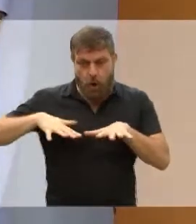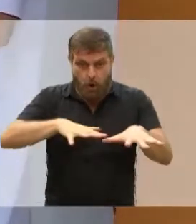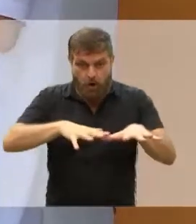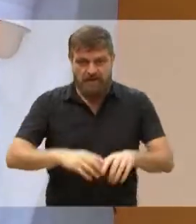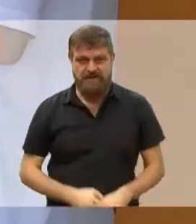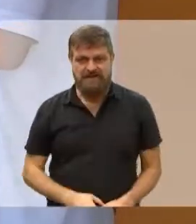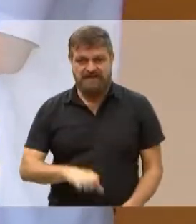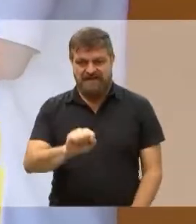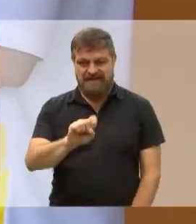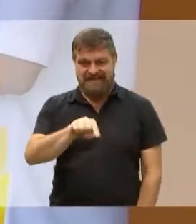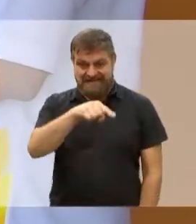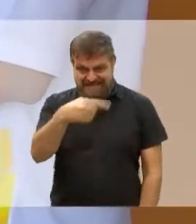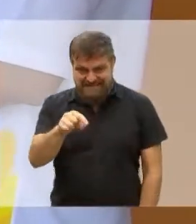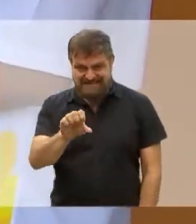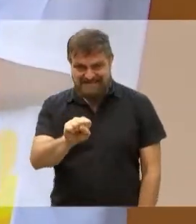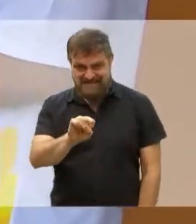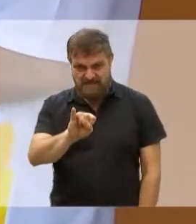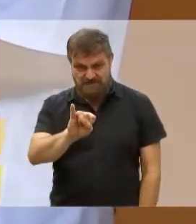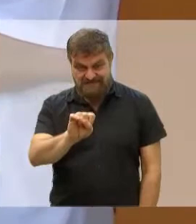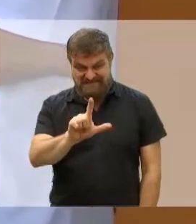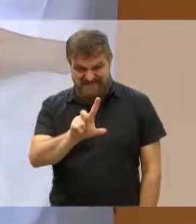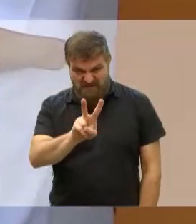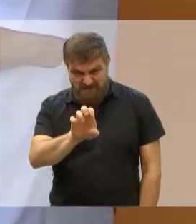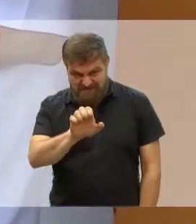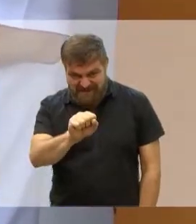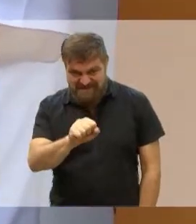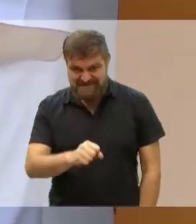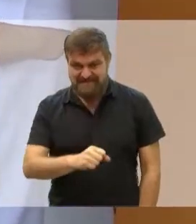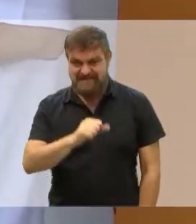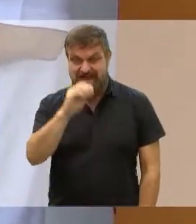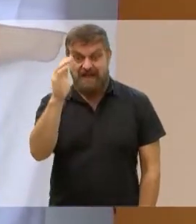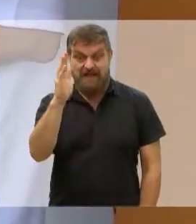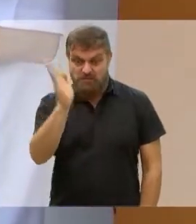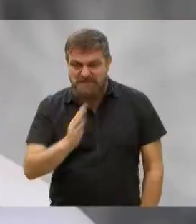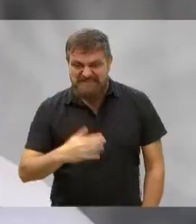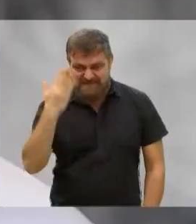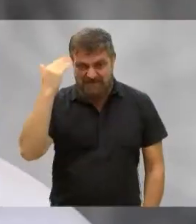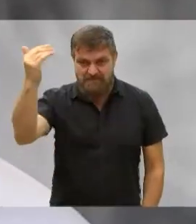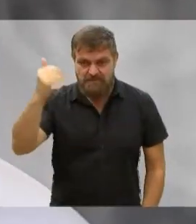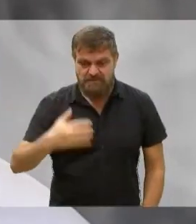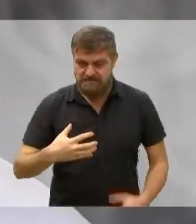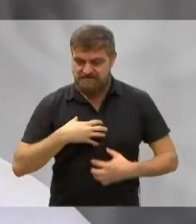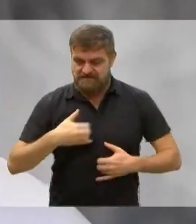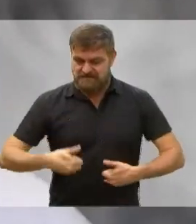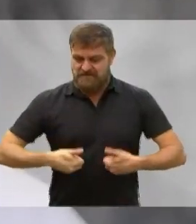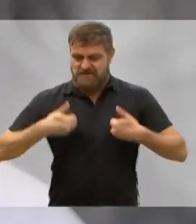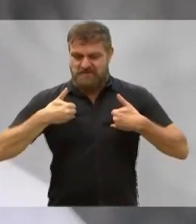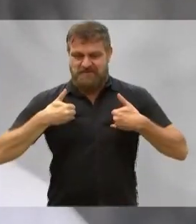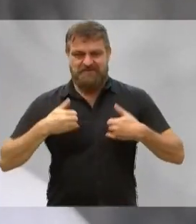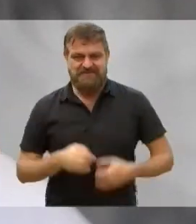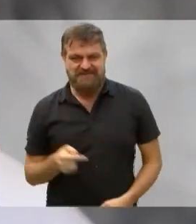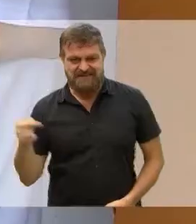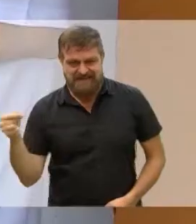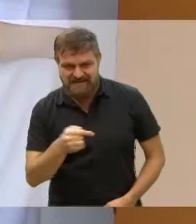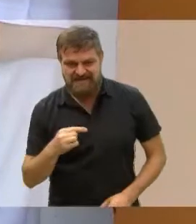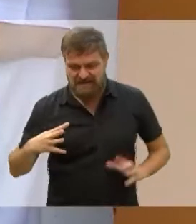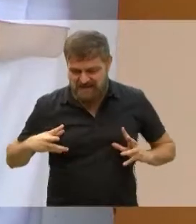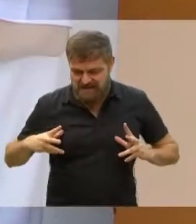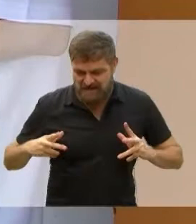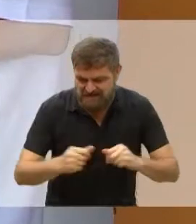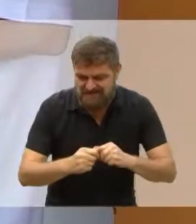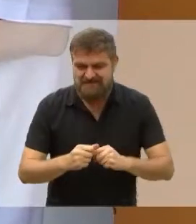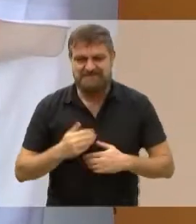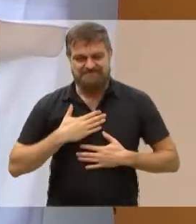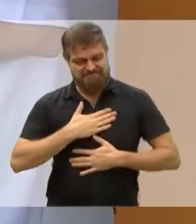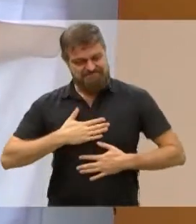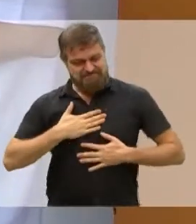mostrando aí as imagens para vocês justamente porque não é só orgulho do pai, não, é orgulho de todos